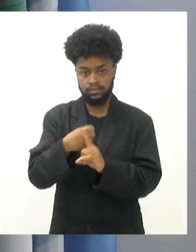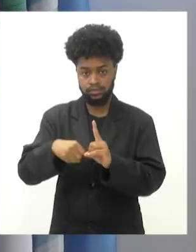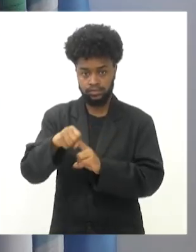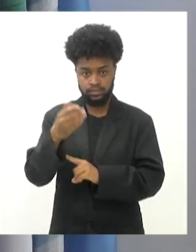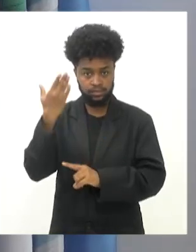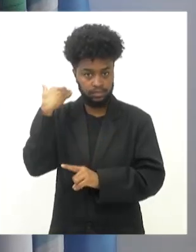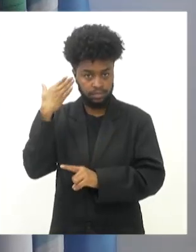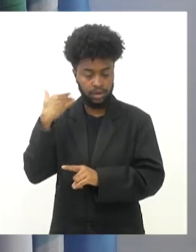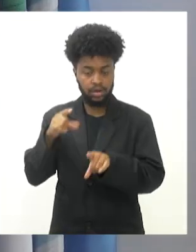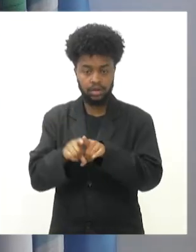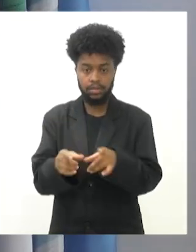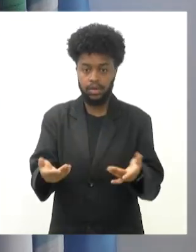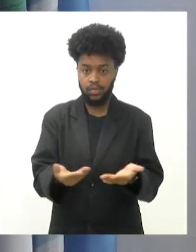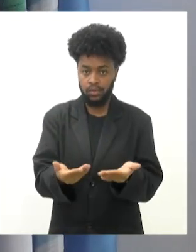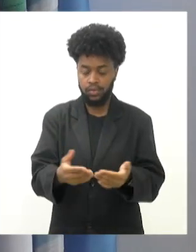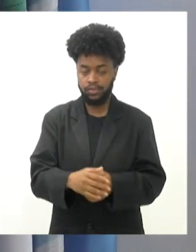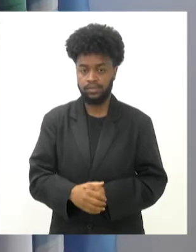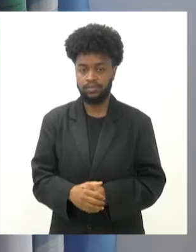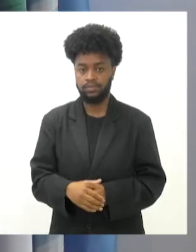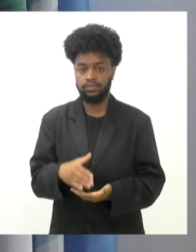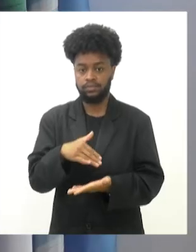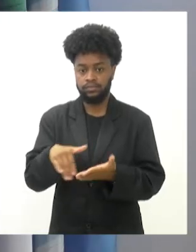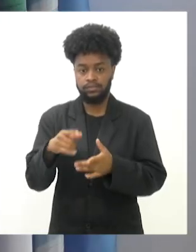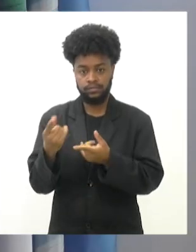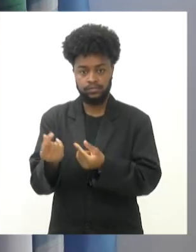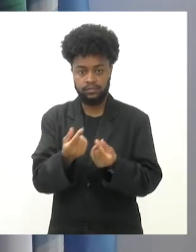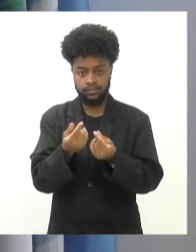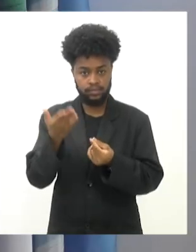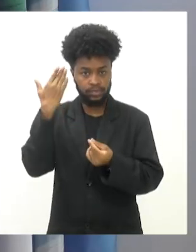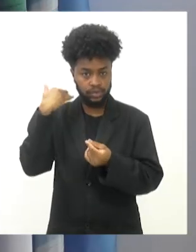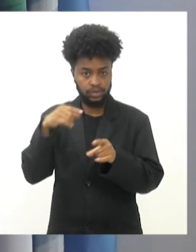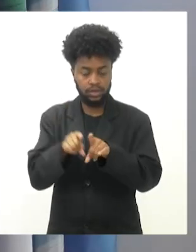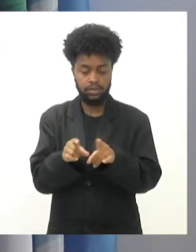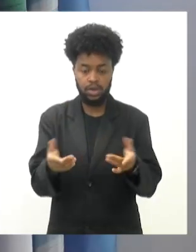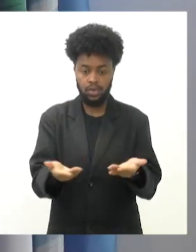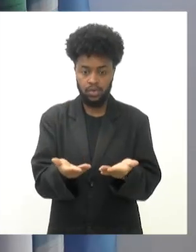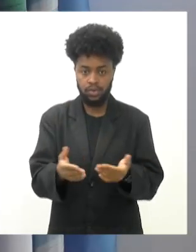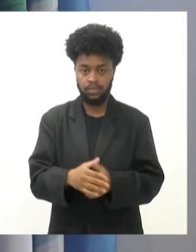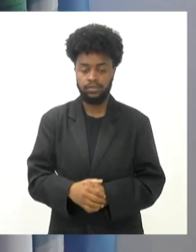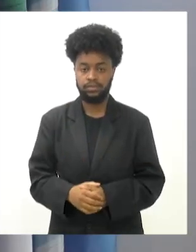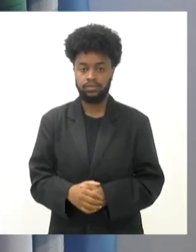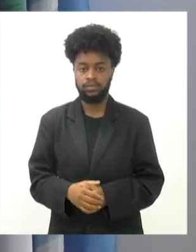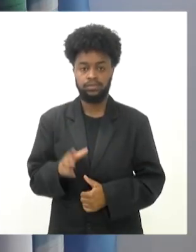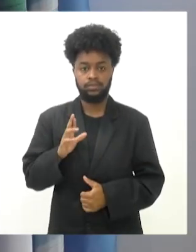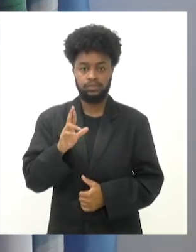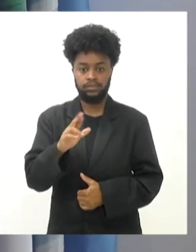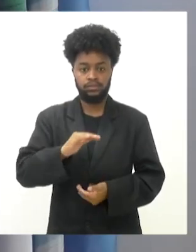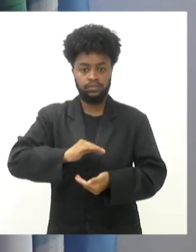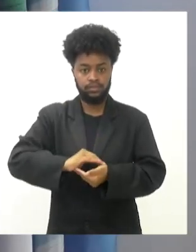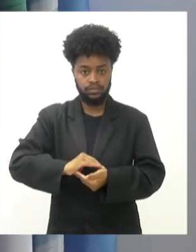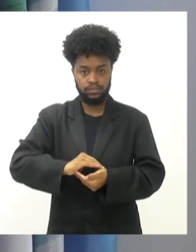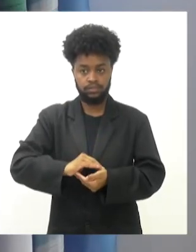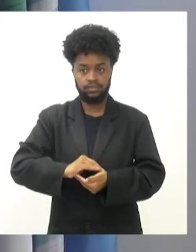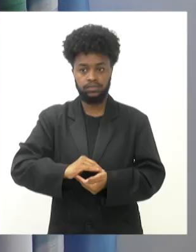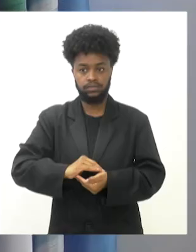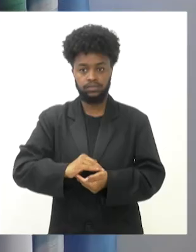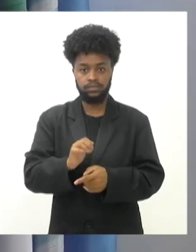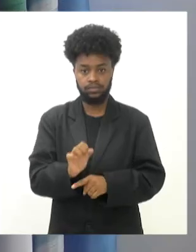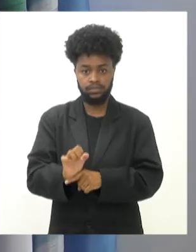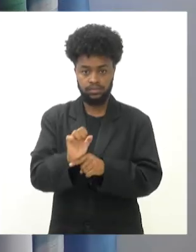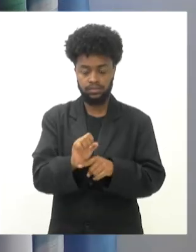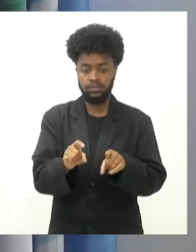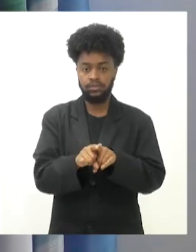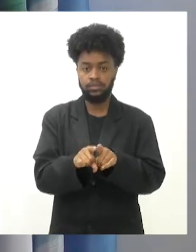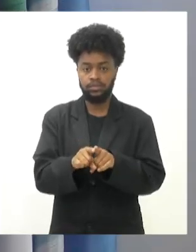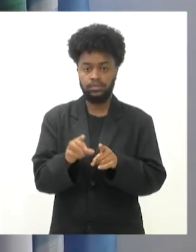à época e atual. Secretário de Fazenda, à época e atual. Representante da Defesa Civil Estadual,